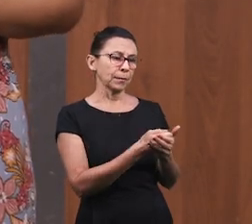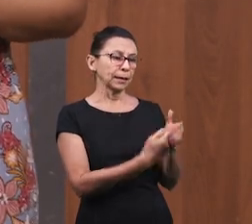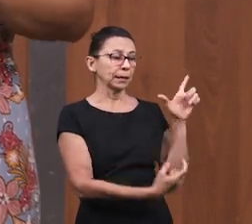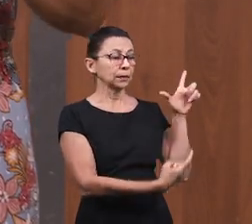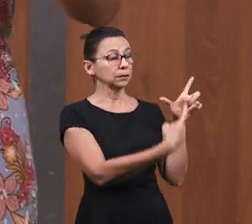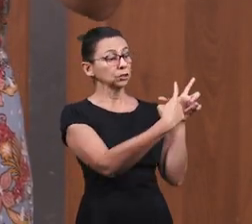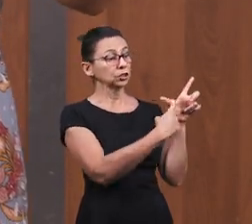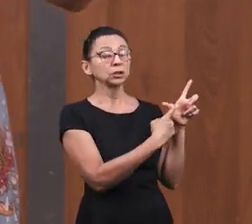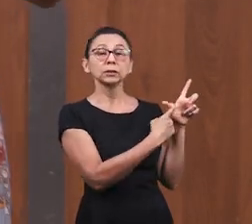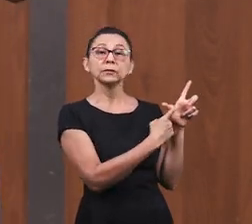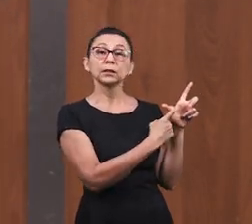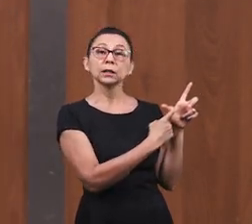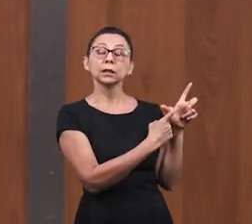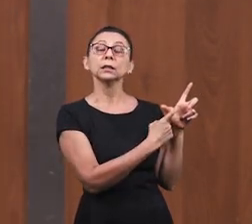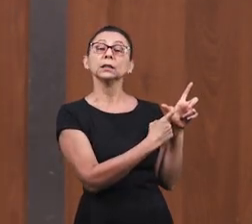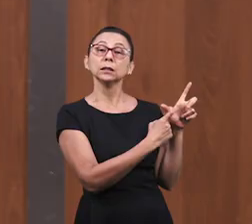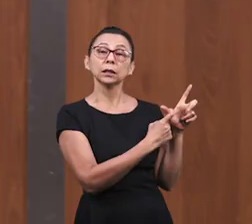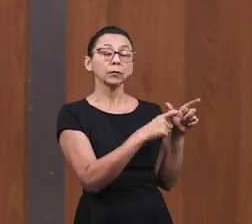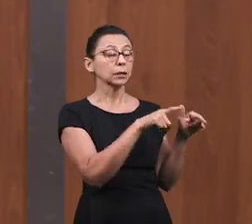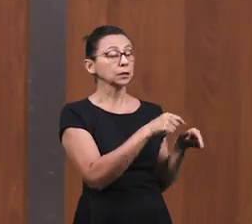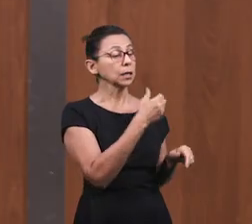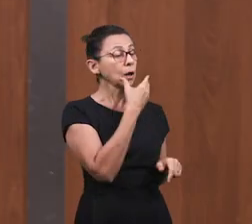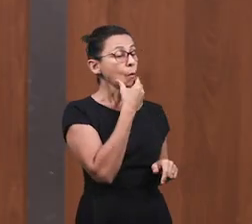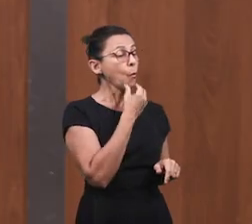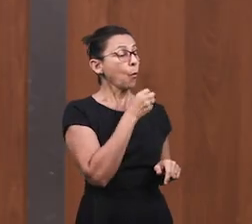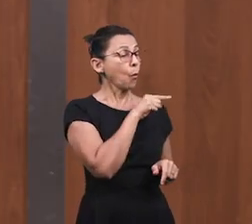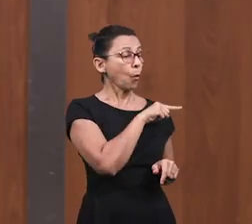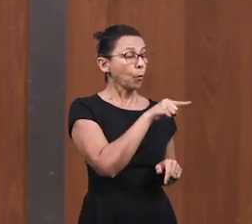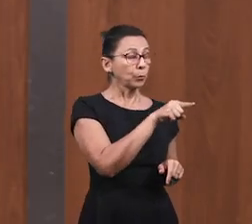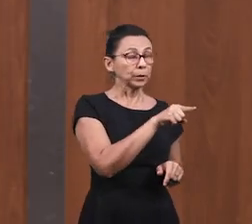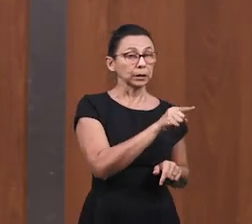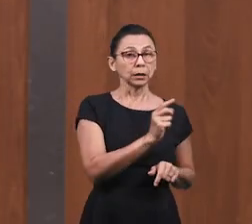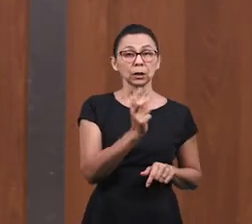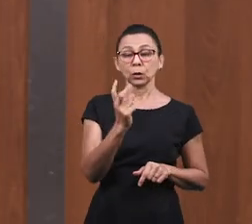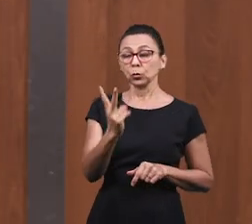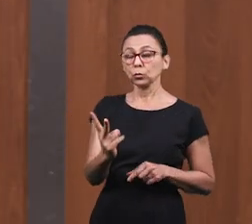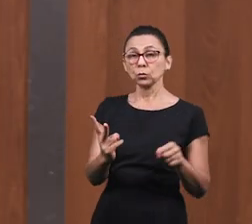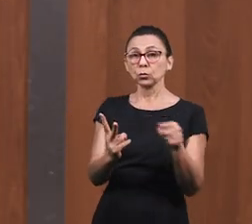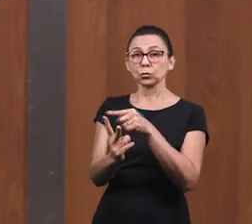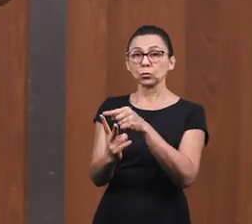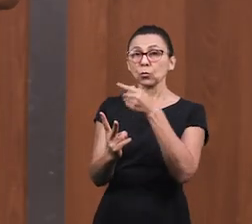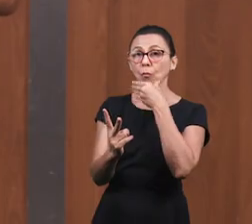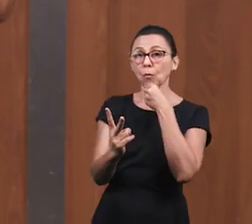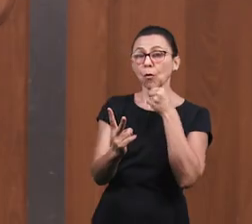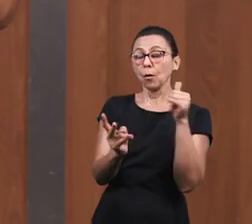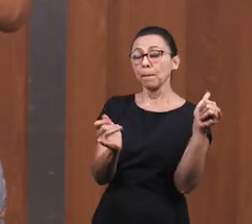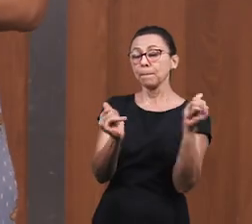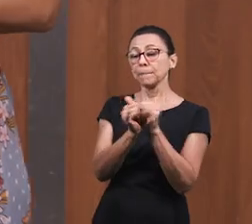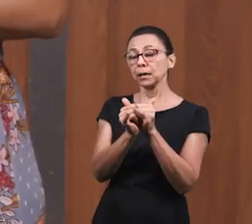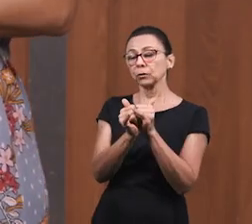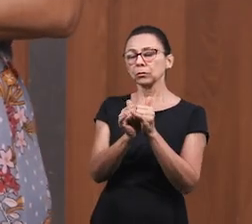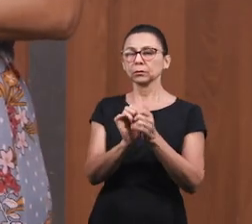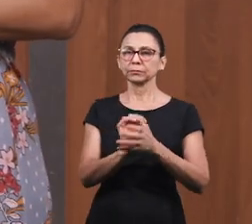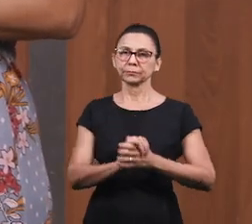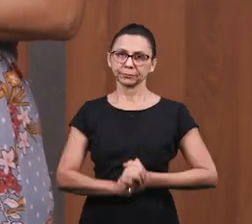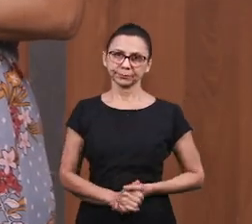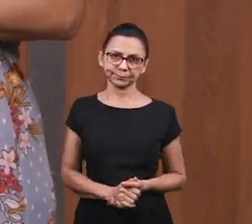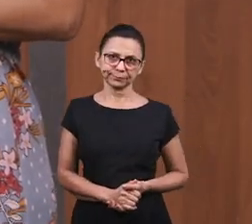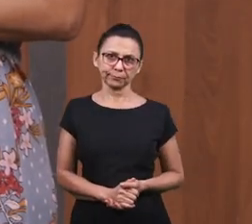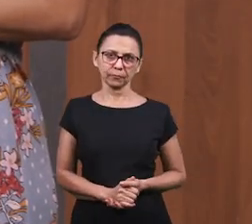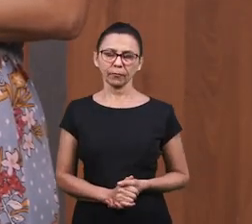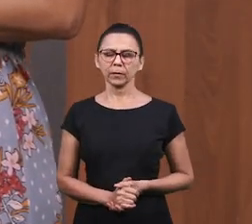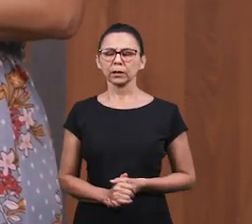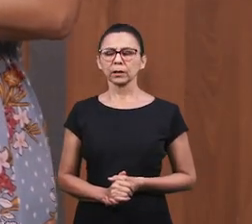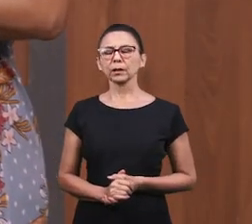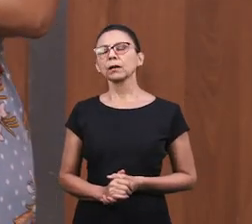homem então perdoou a ambos, perdoou os 2 que deviam a ele. Jesus então perguntou a